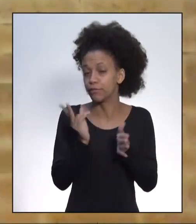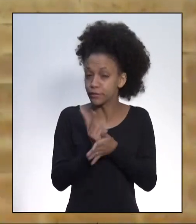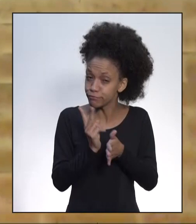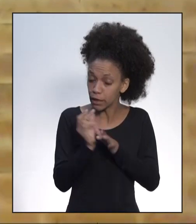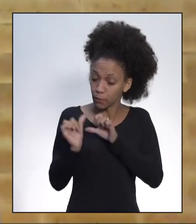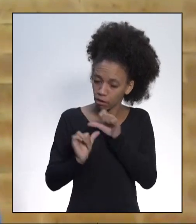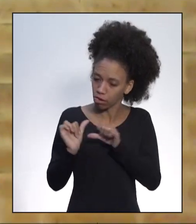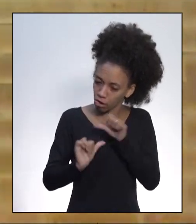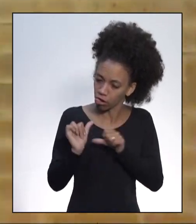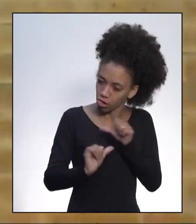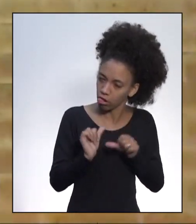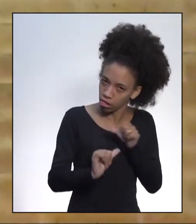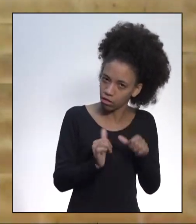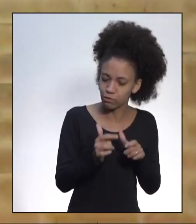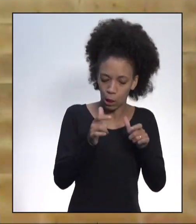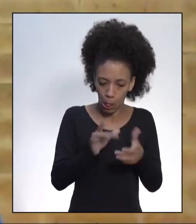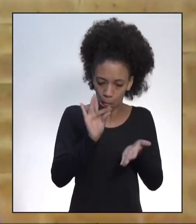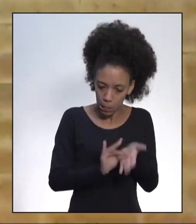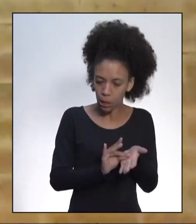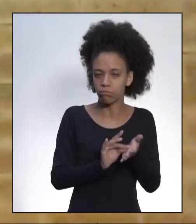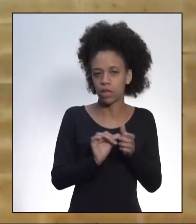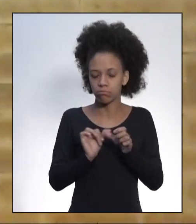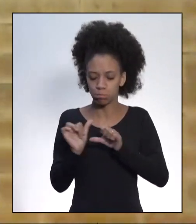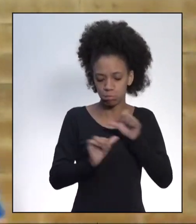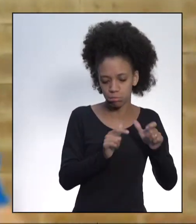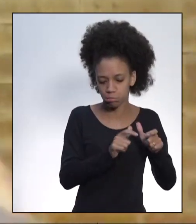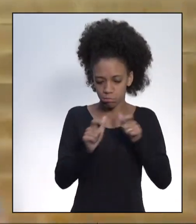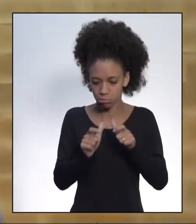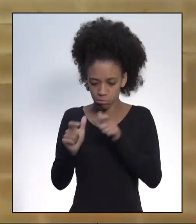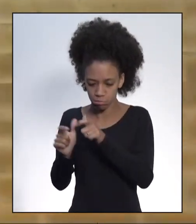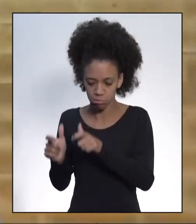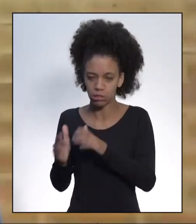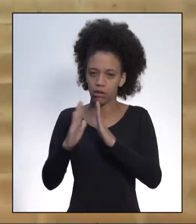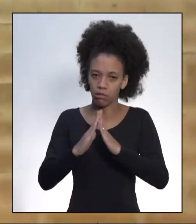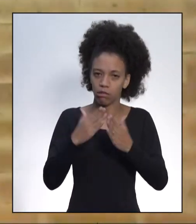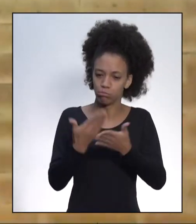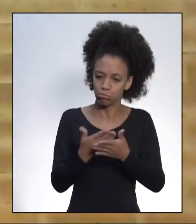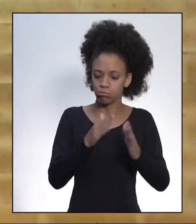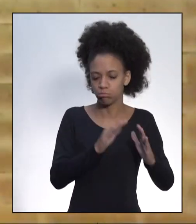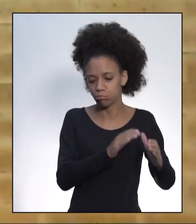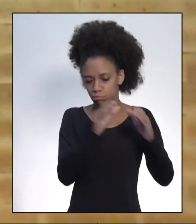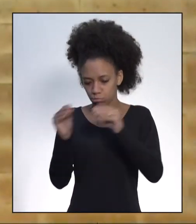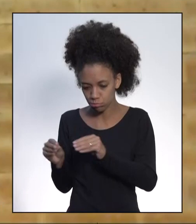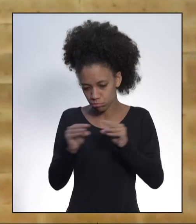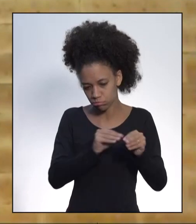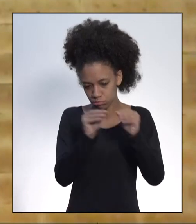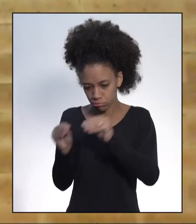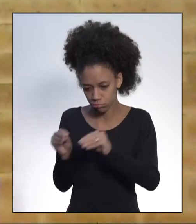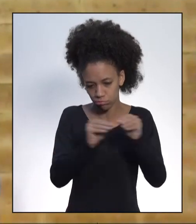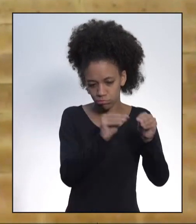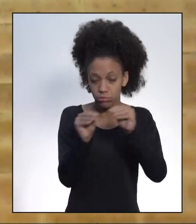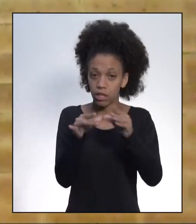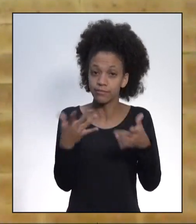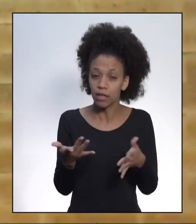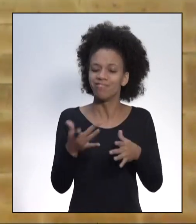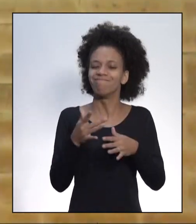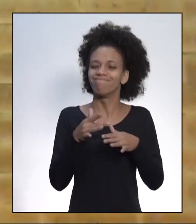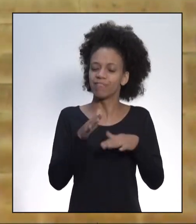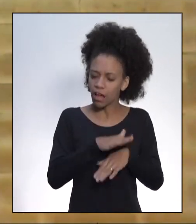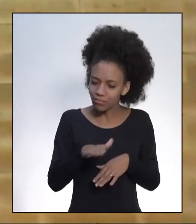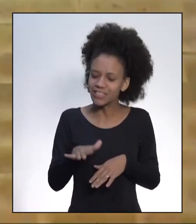mudando muito, nunca tendo um local fixo para morar, mudei muito de escola, então tive uma